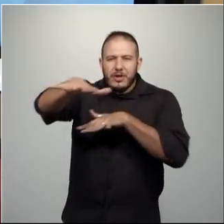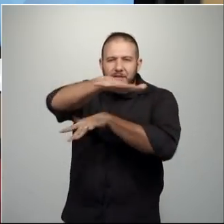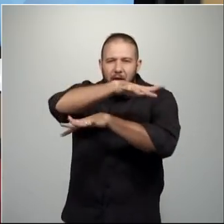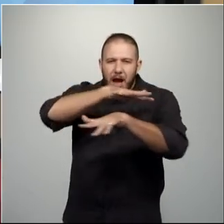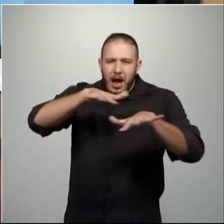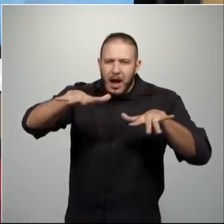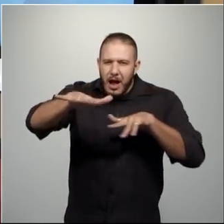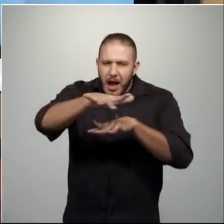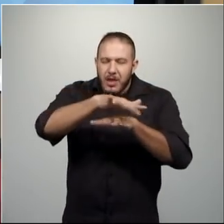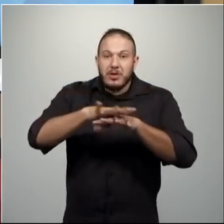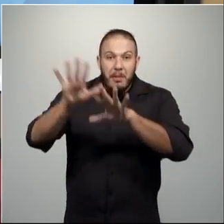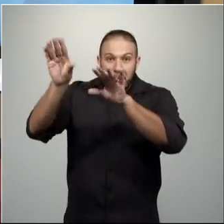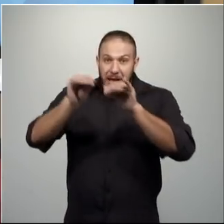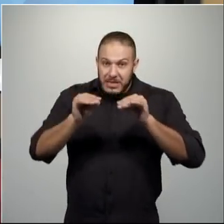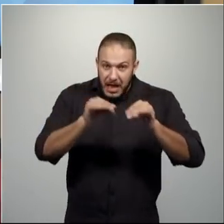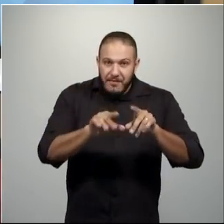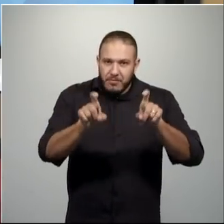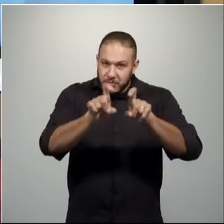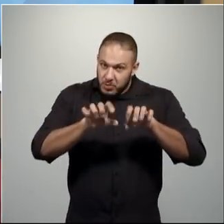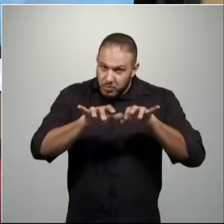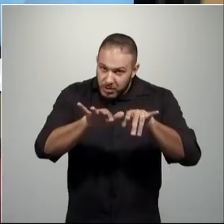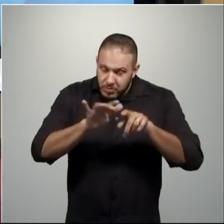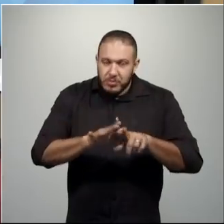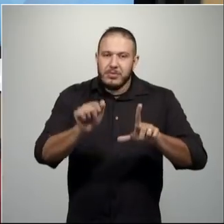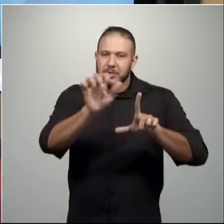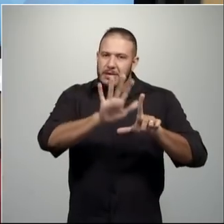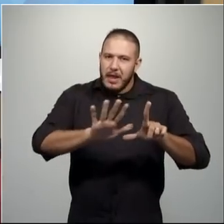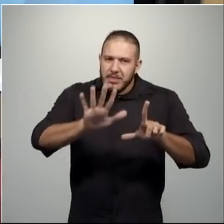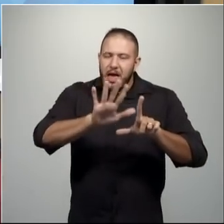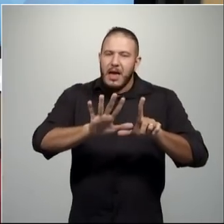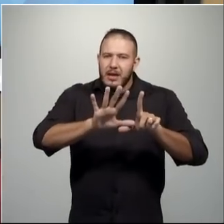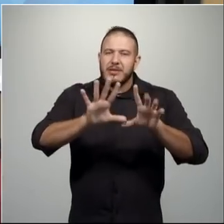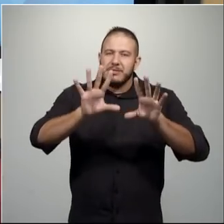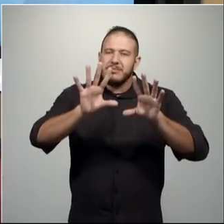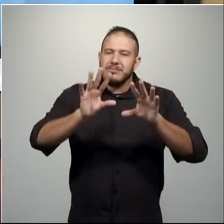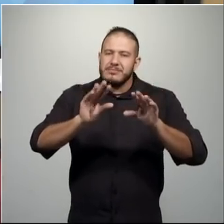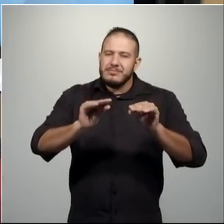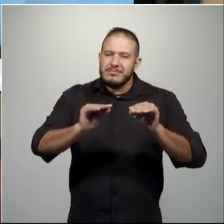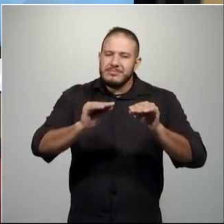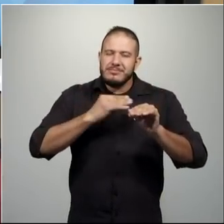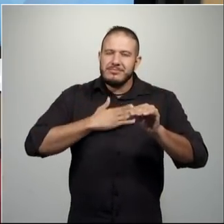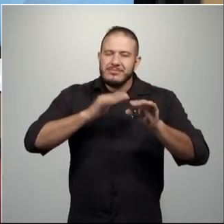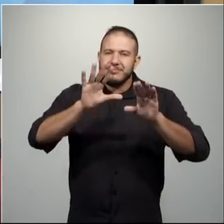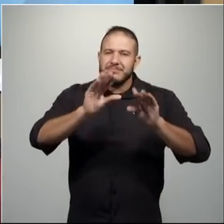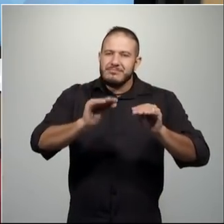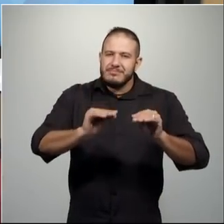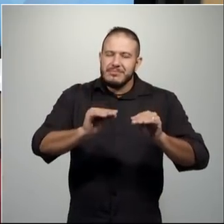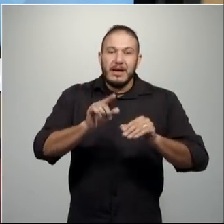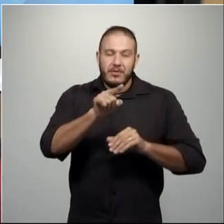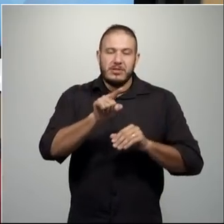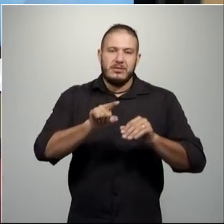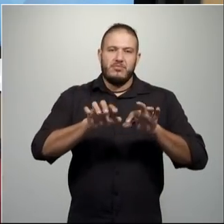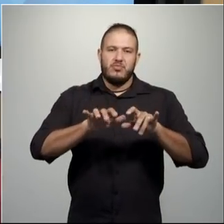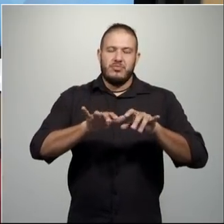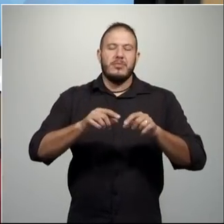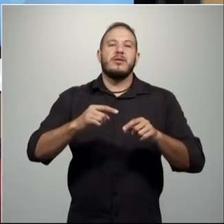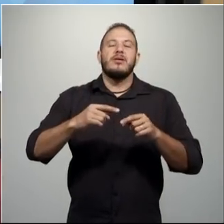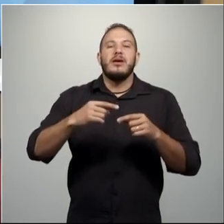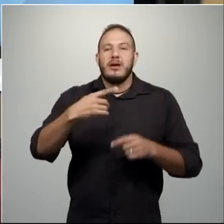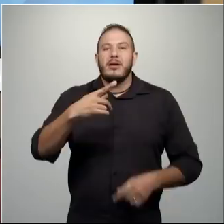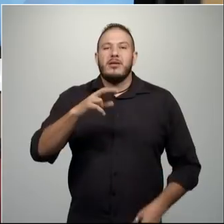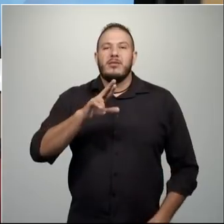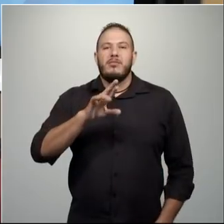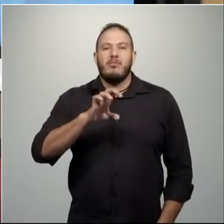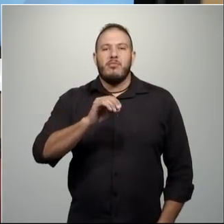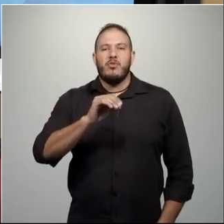o seu computador quando entrava na tela de descanso no seu computador e você processar os dados que eles